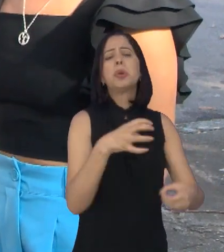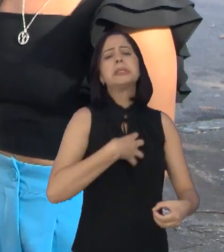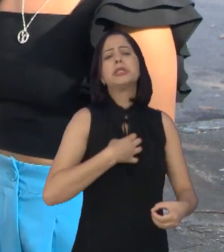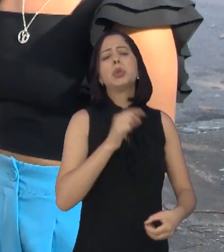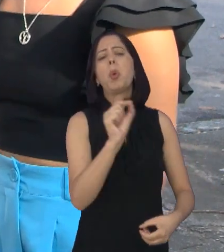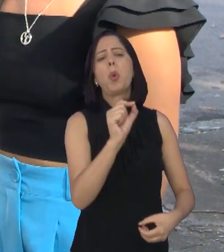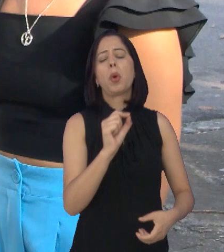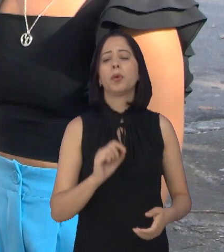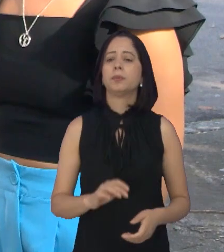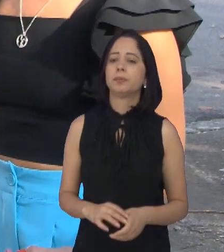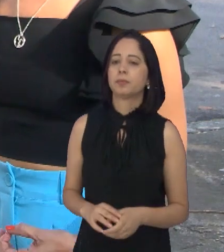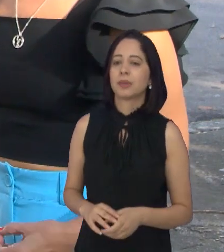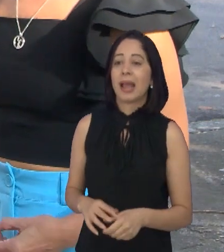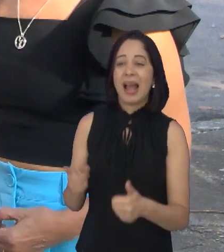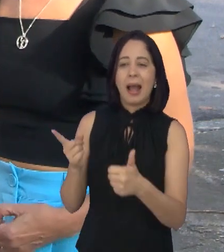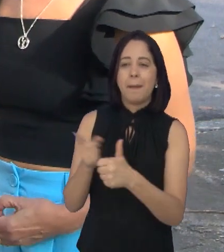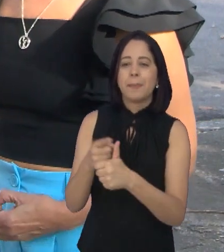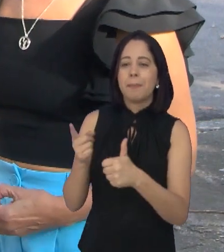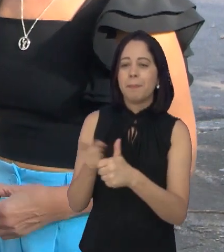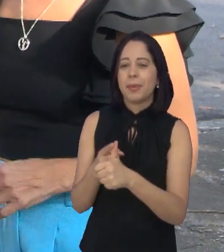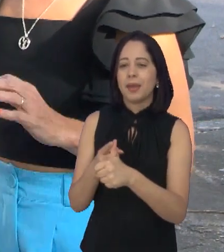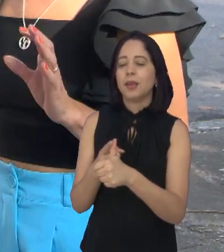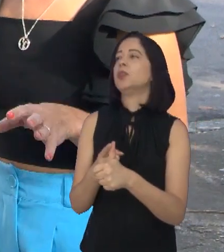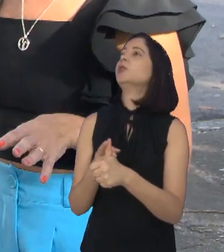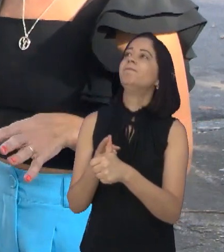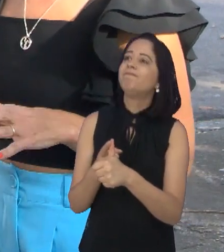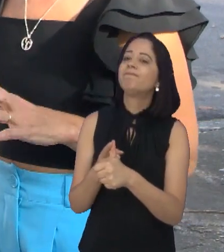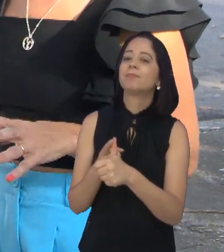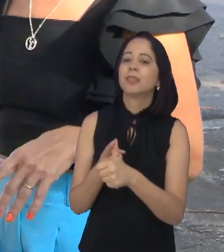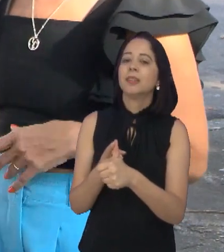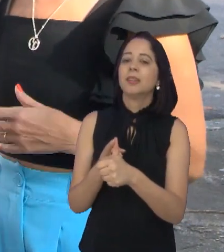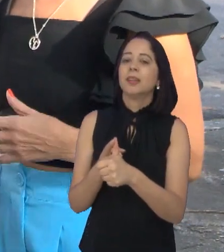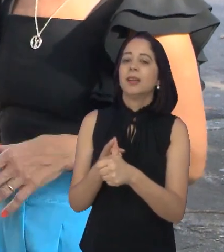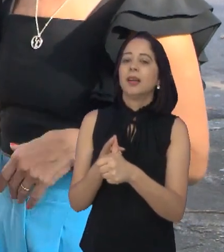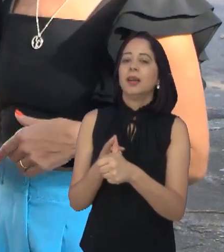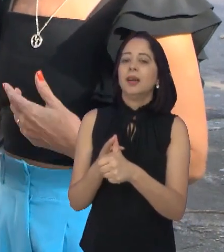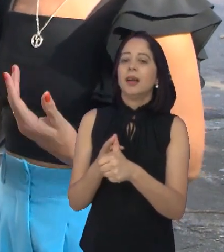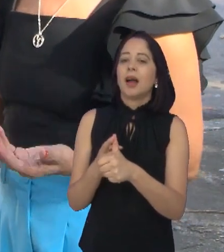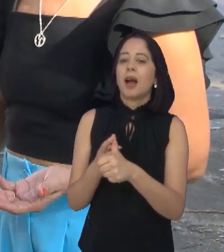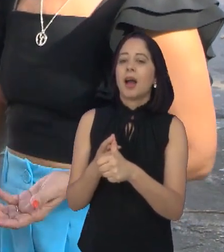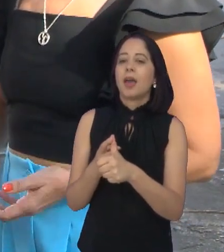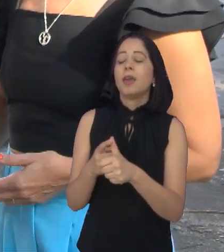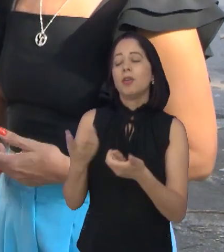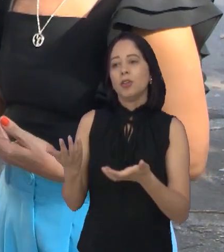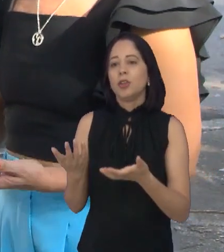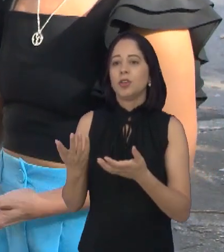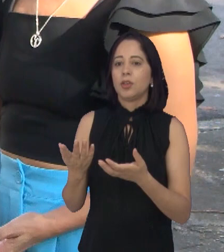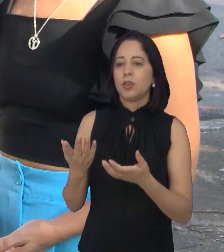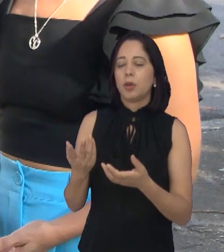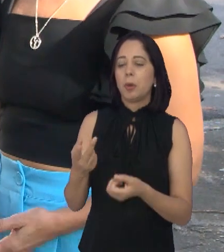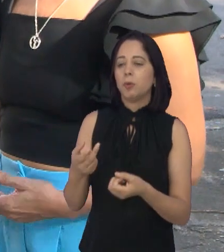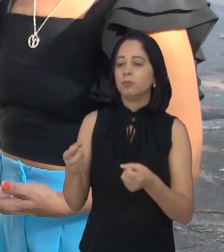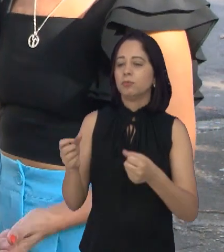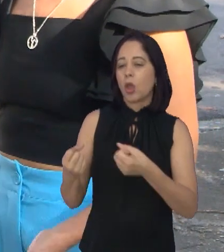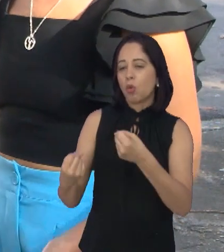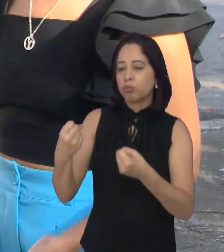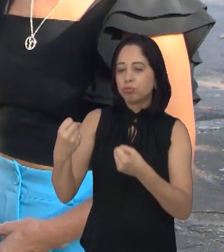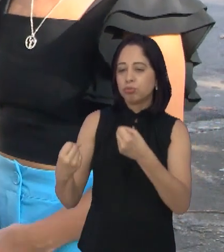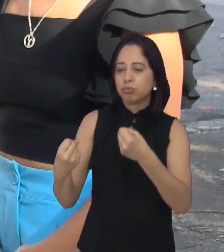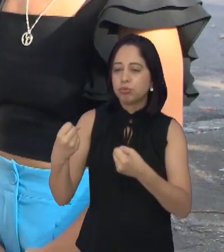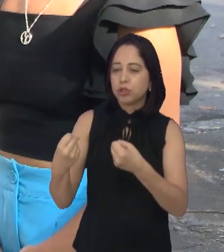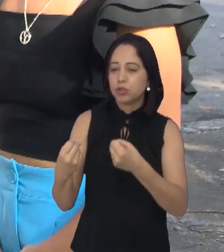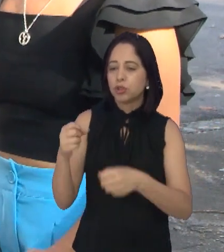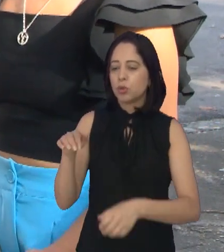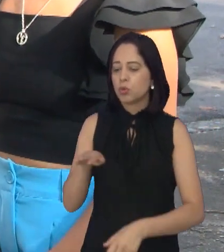Lu? Olha, a primeira vez que nós saímos para analisar até que grau eu conseguia dirigir com